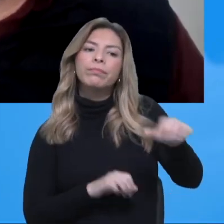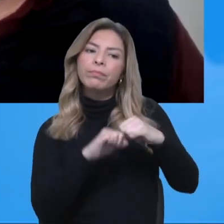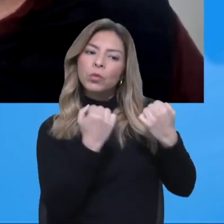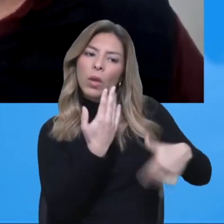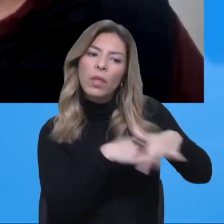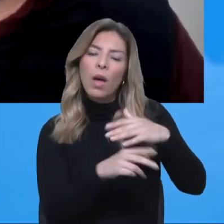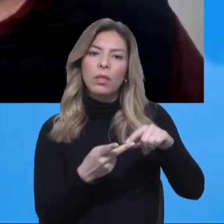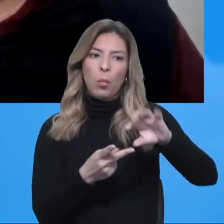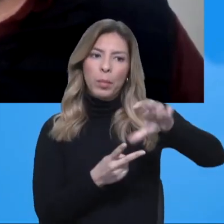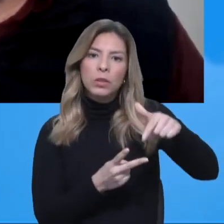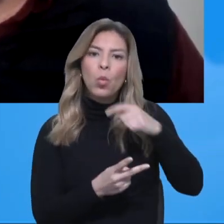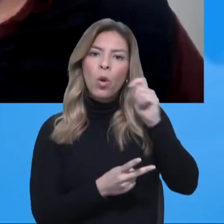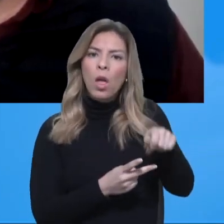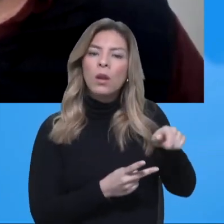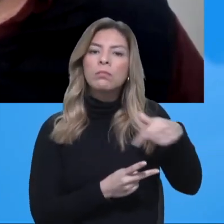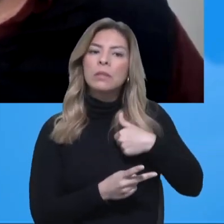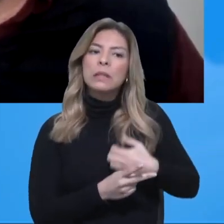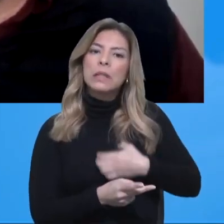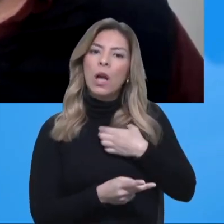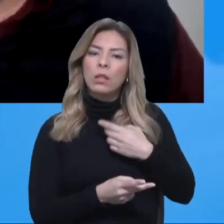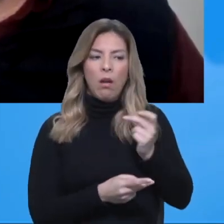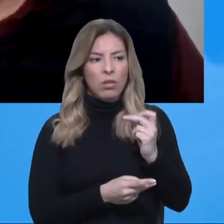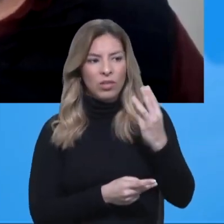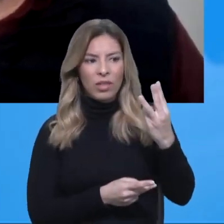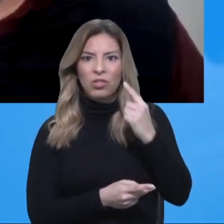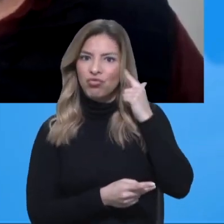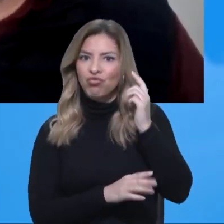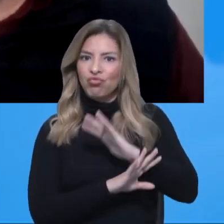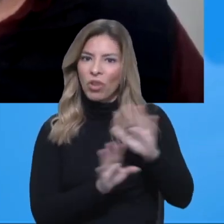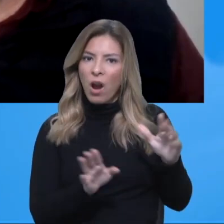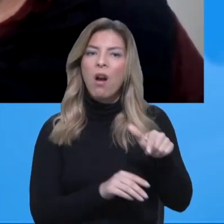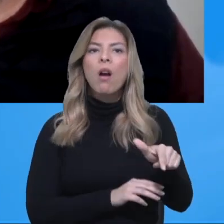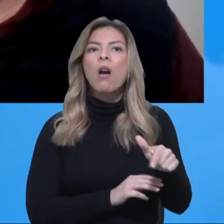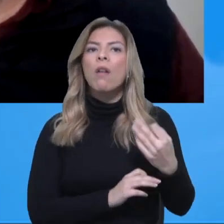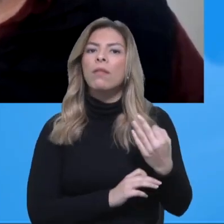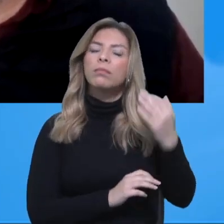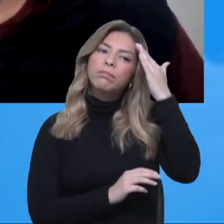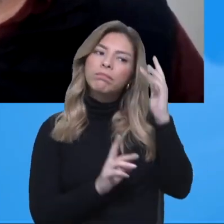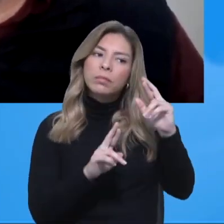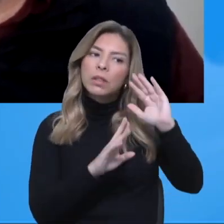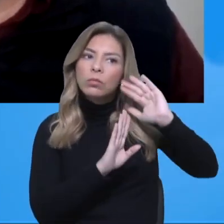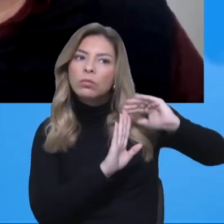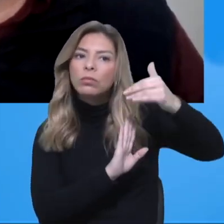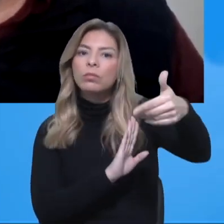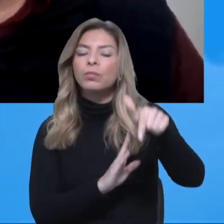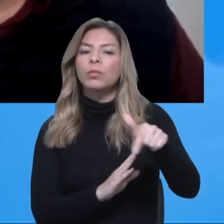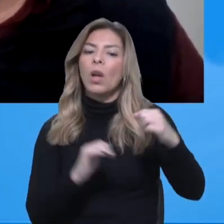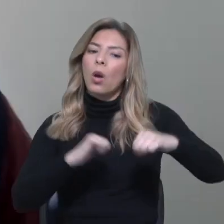país, passou este terceiro aniversário, que expectativa tem de facto para que os acordos de paz possam